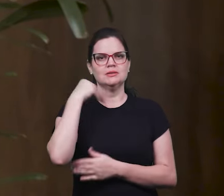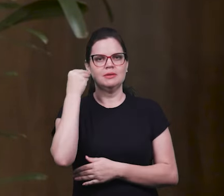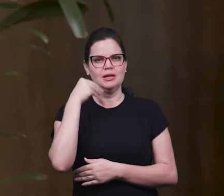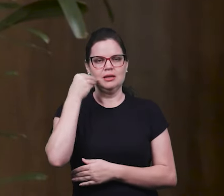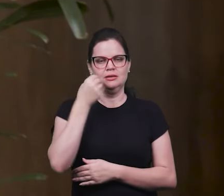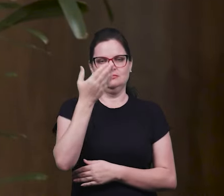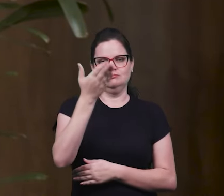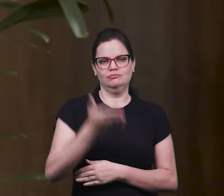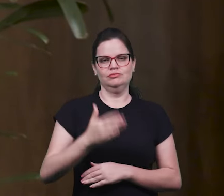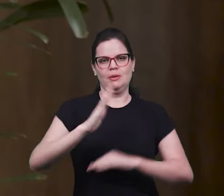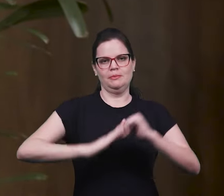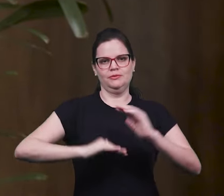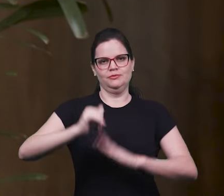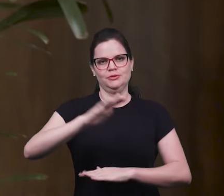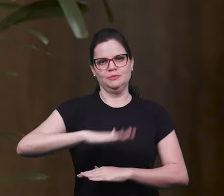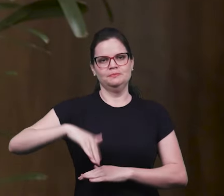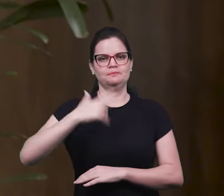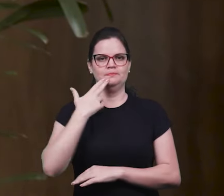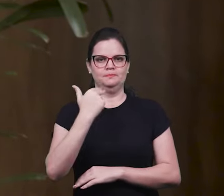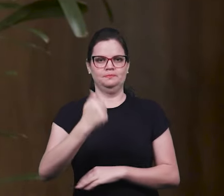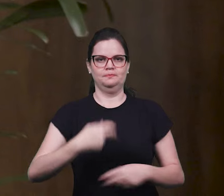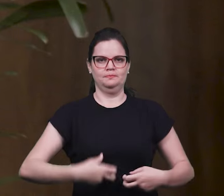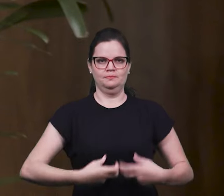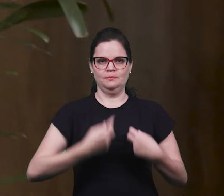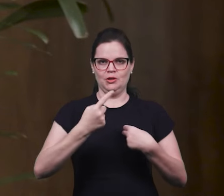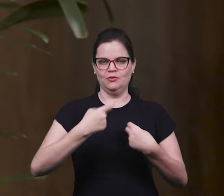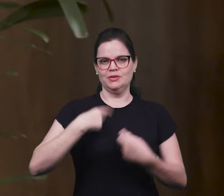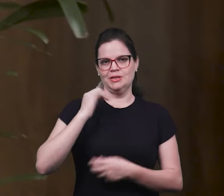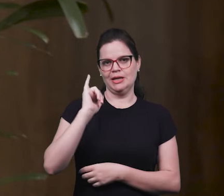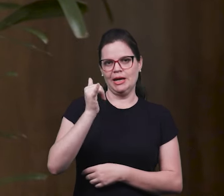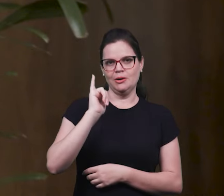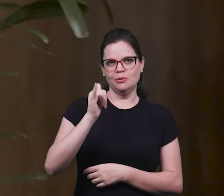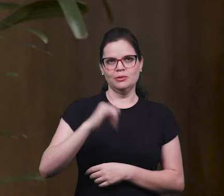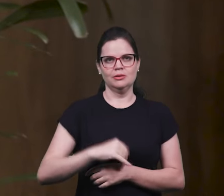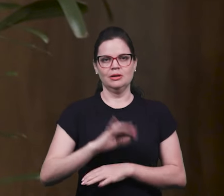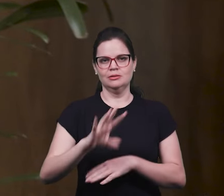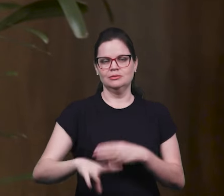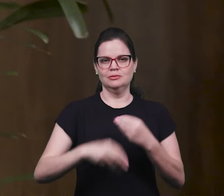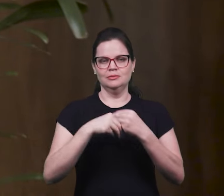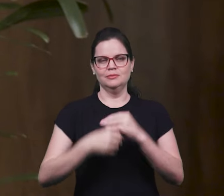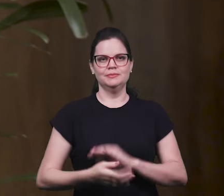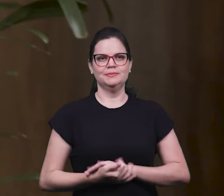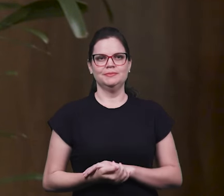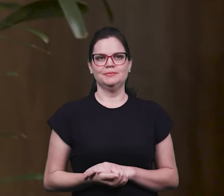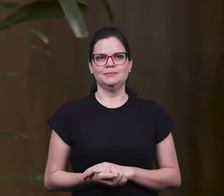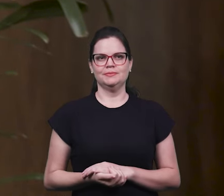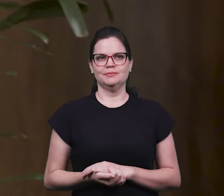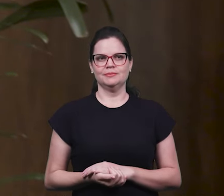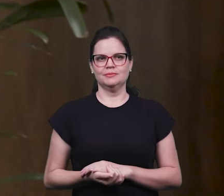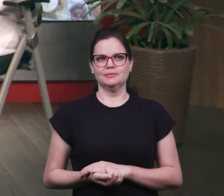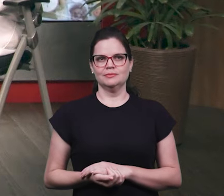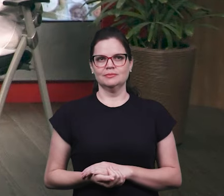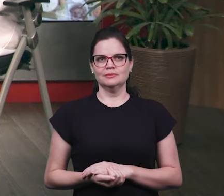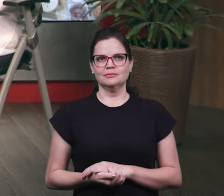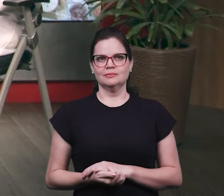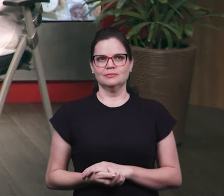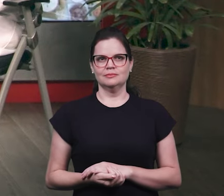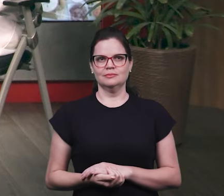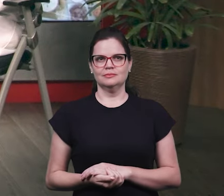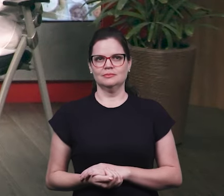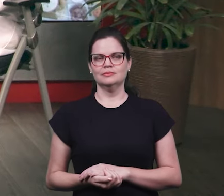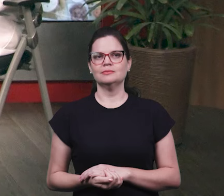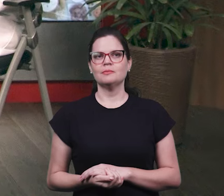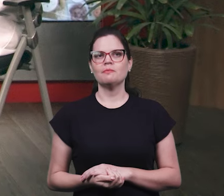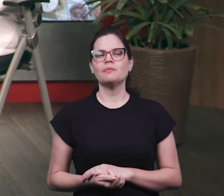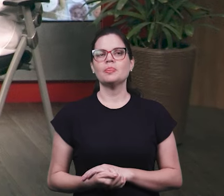como nutricionista nessa área que você queira falar queira complementar pegando bem o gancho